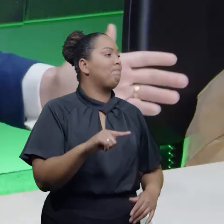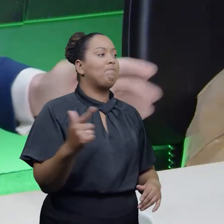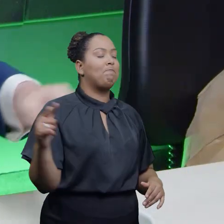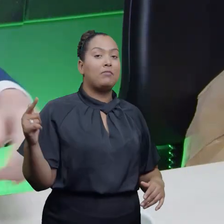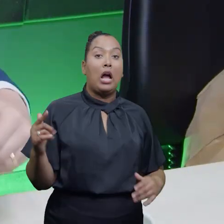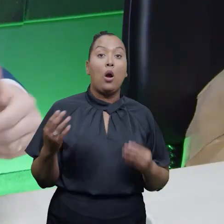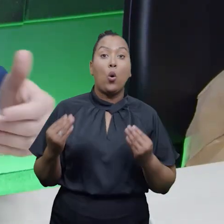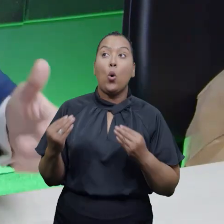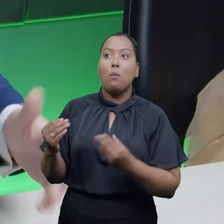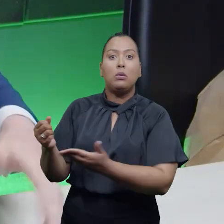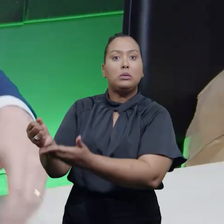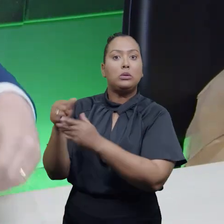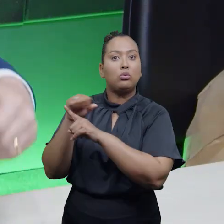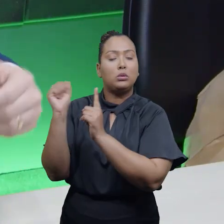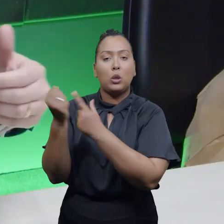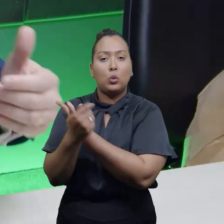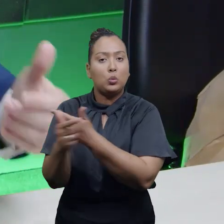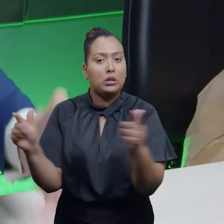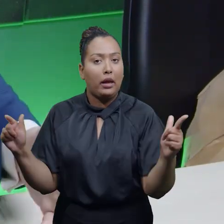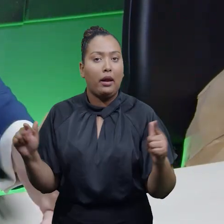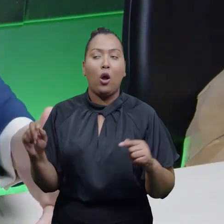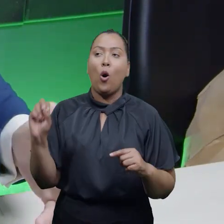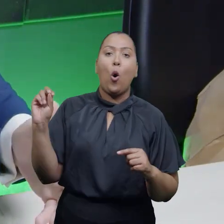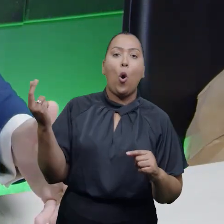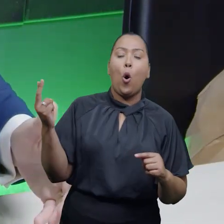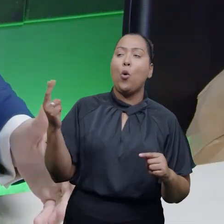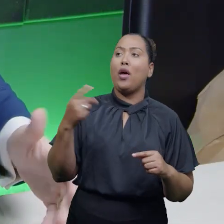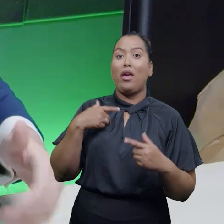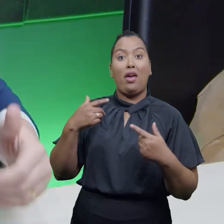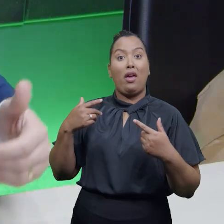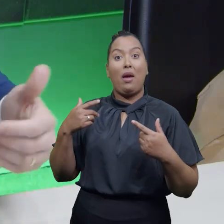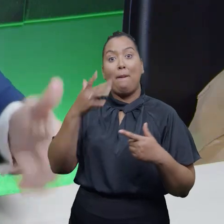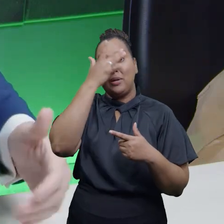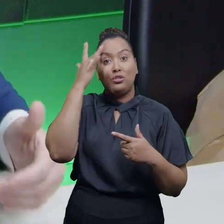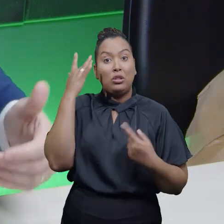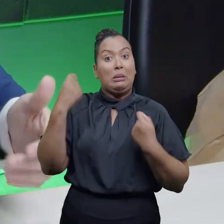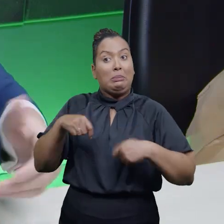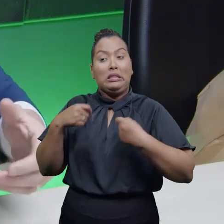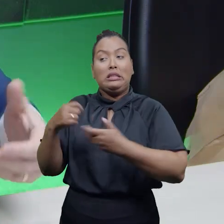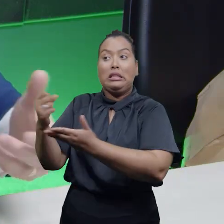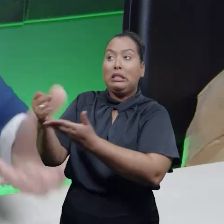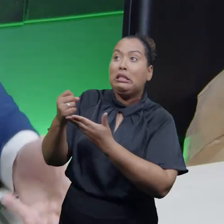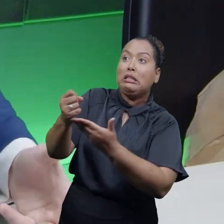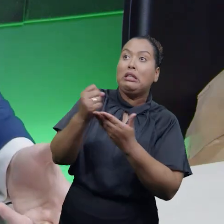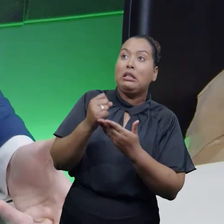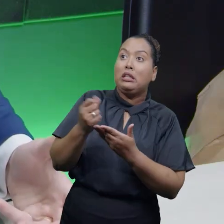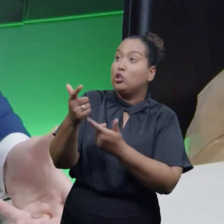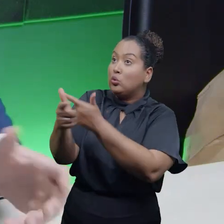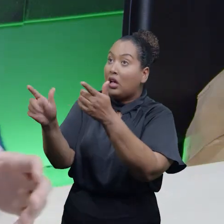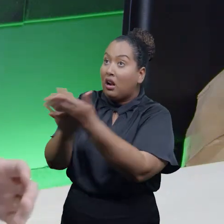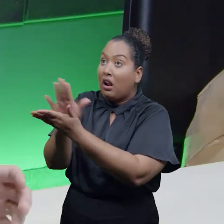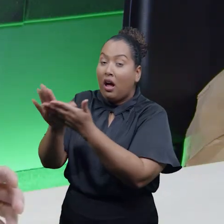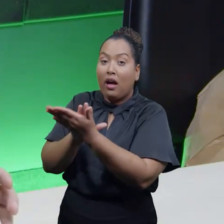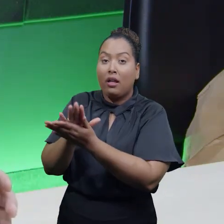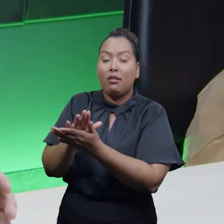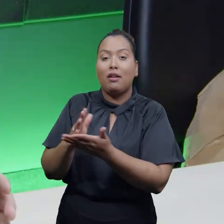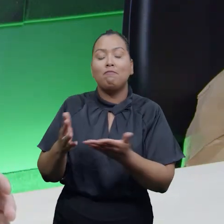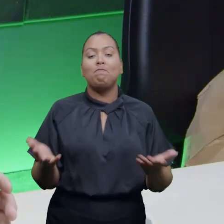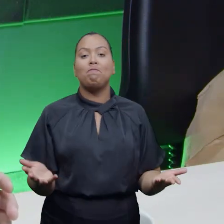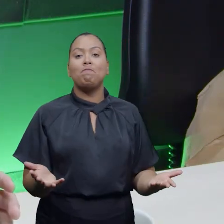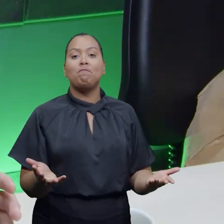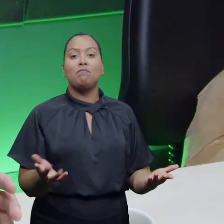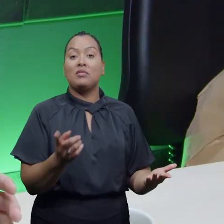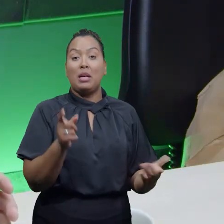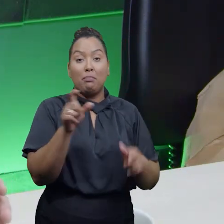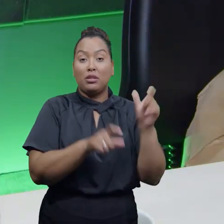deveria estar lá, como foi dito, um assistente social, alguém que pudesse dar a ela o amparo do qual ela necessitava, aquela